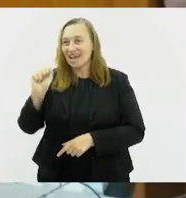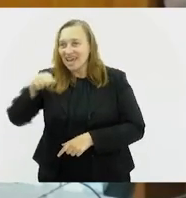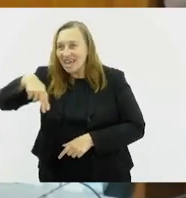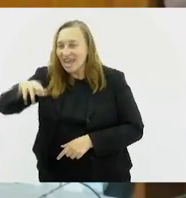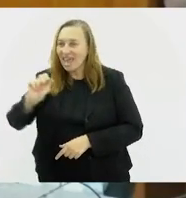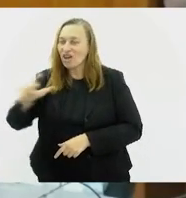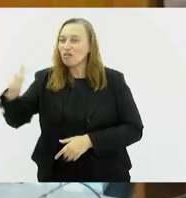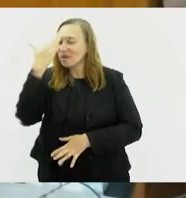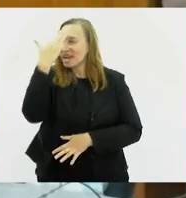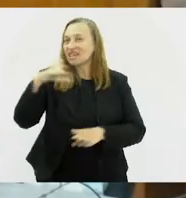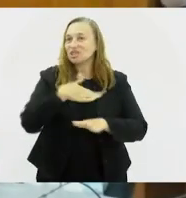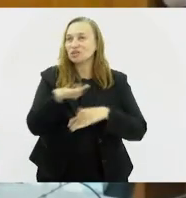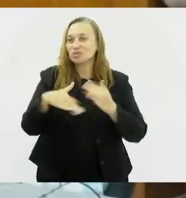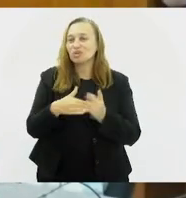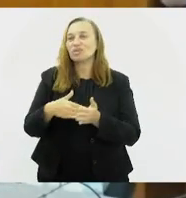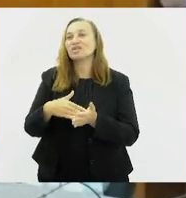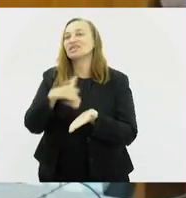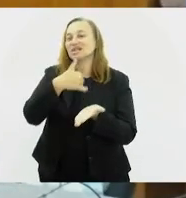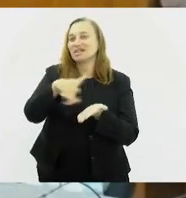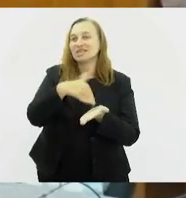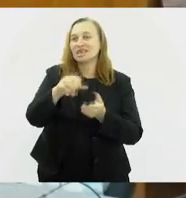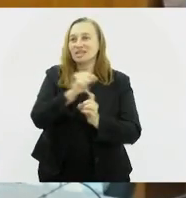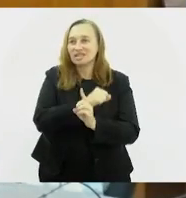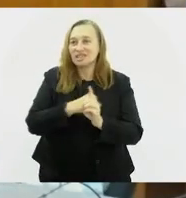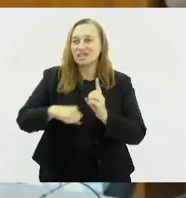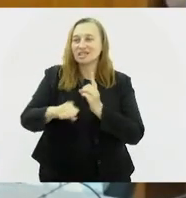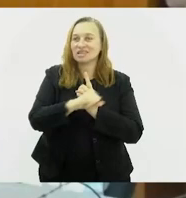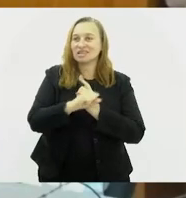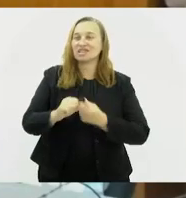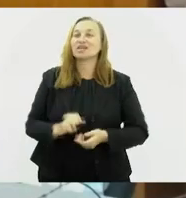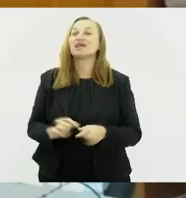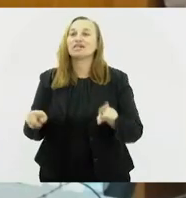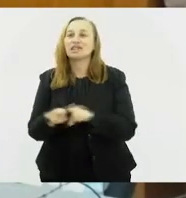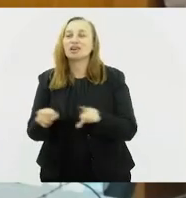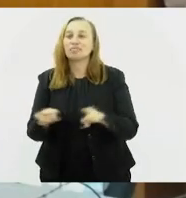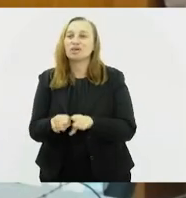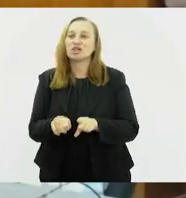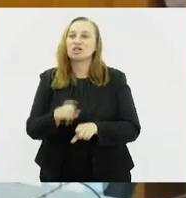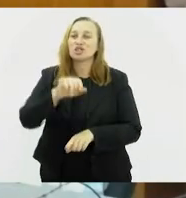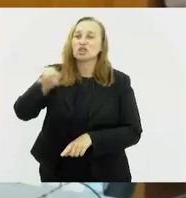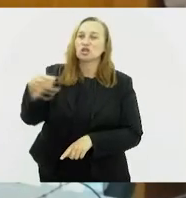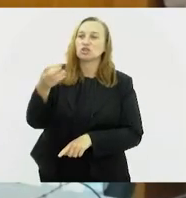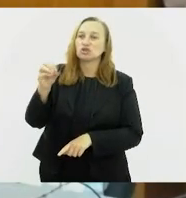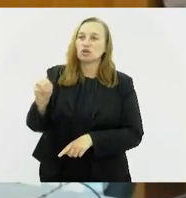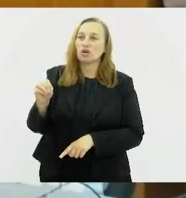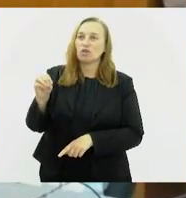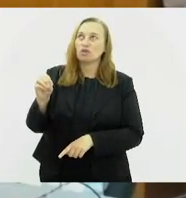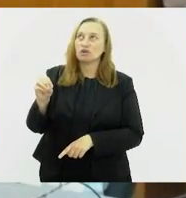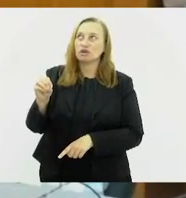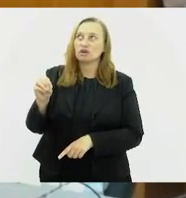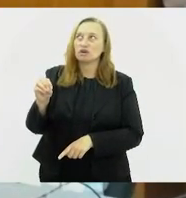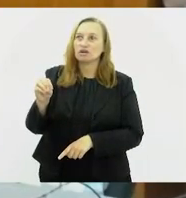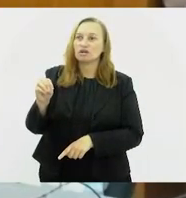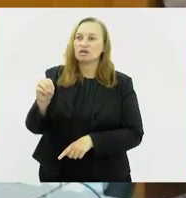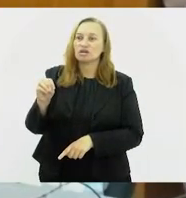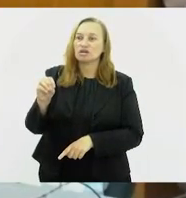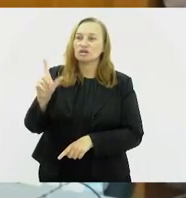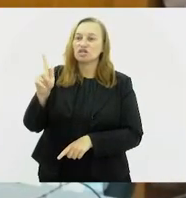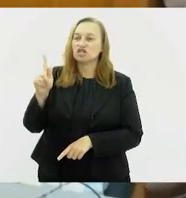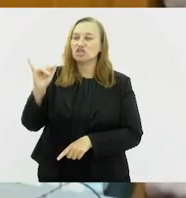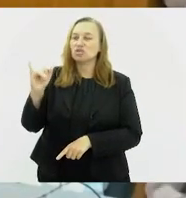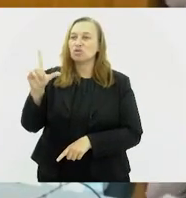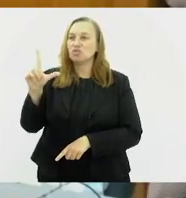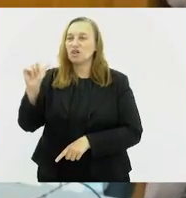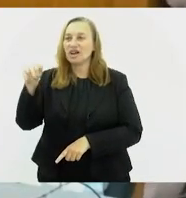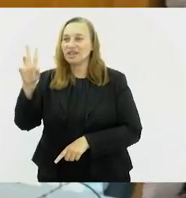Secretaria de Assistência. Cumprimentar também a Giovana, aqui da Secretaria de Assistência, só que de Resende, né, Giovana? Obrigado